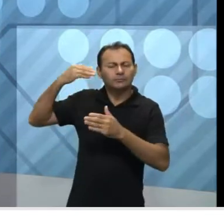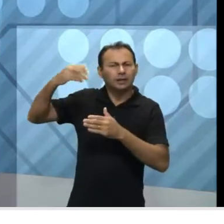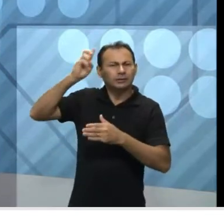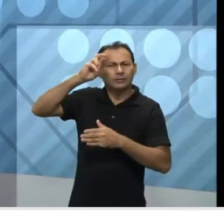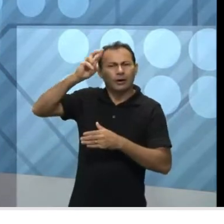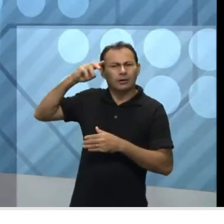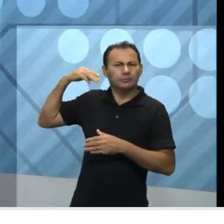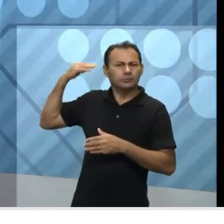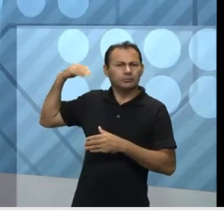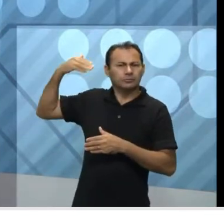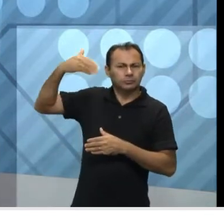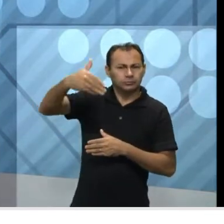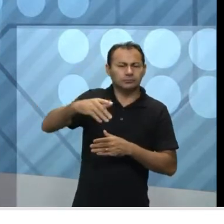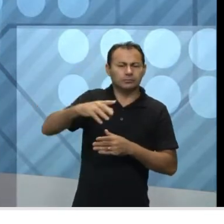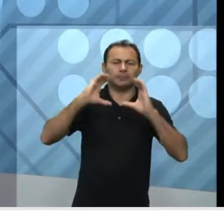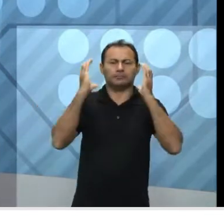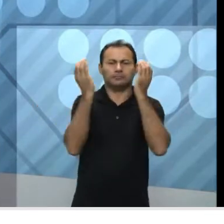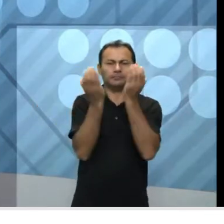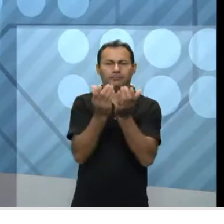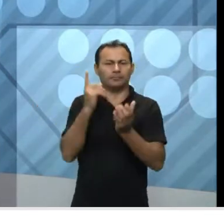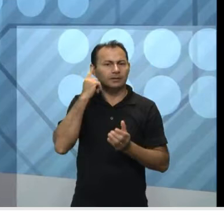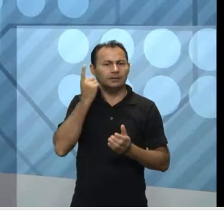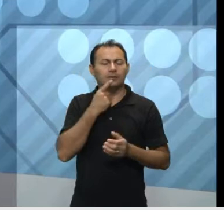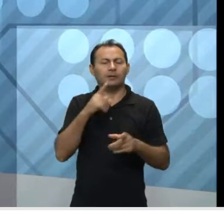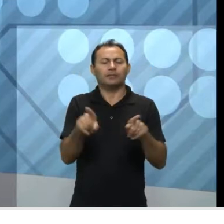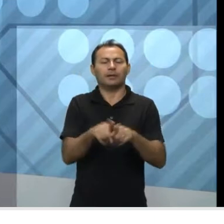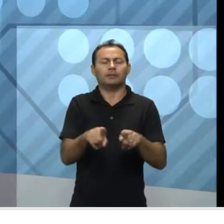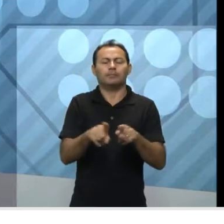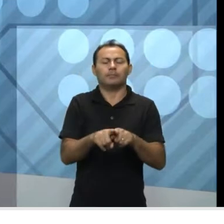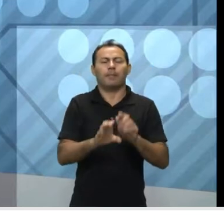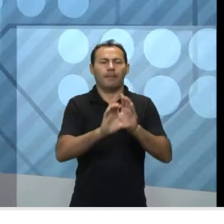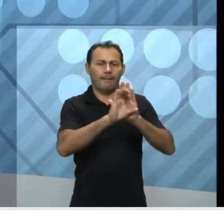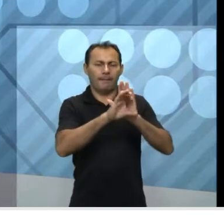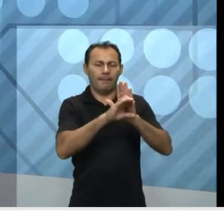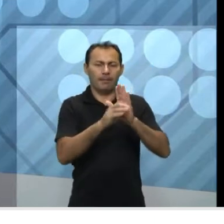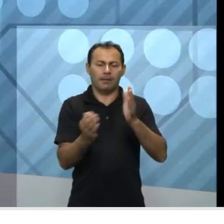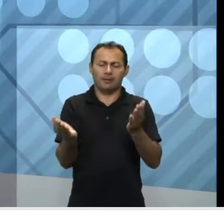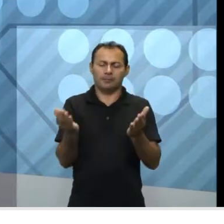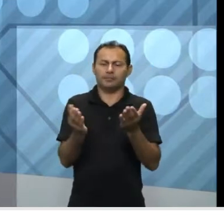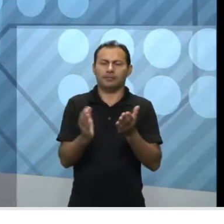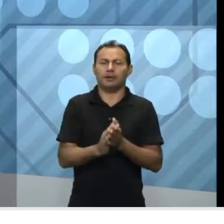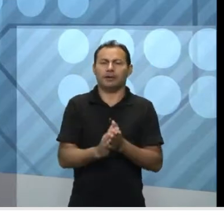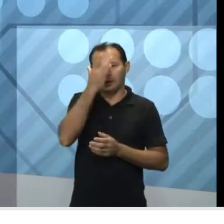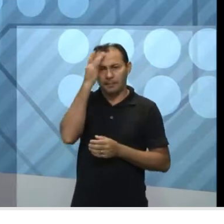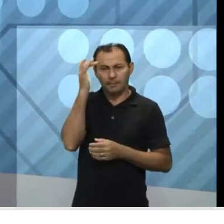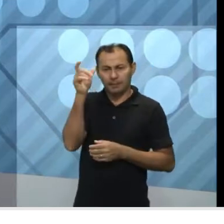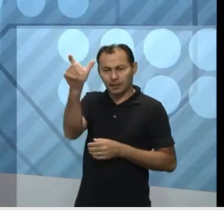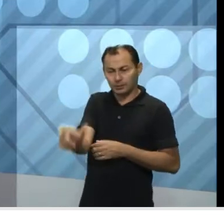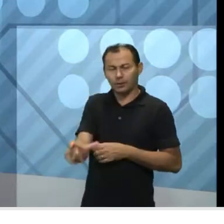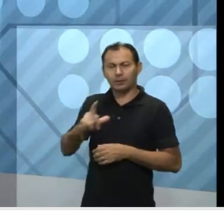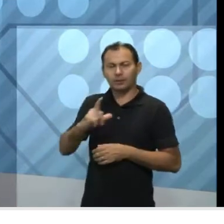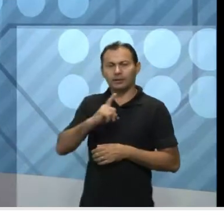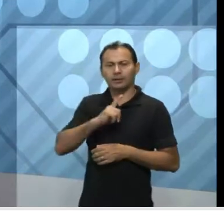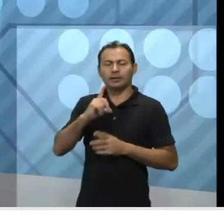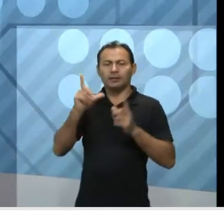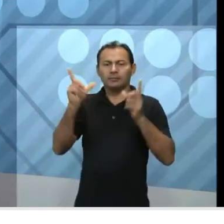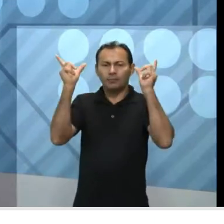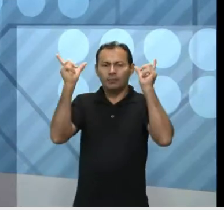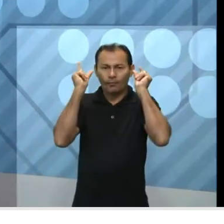surda, e também vai trazendo definições de conceitos em relação ao sujeito que tem perda